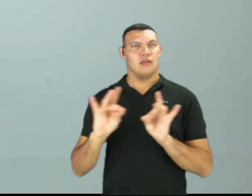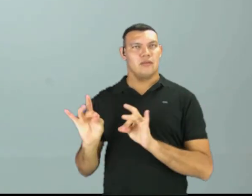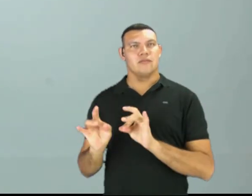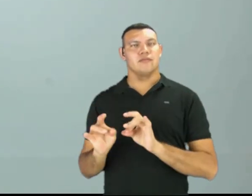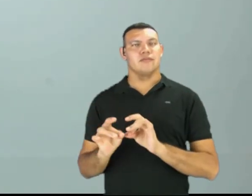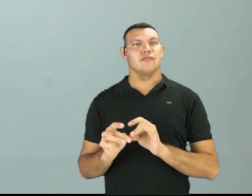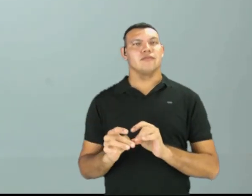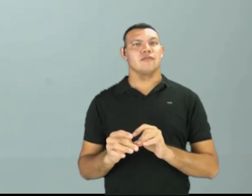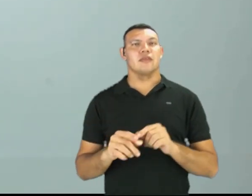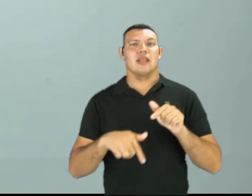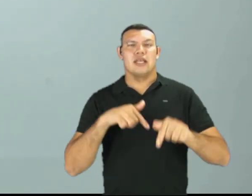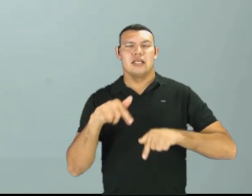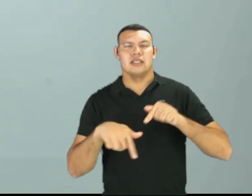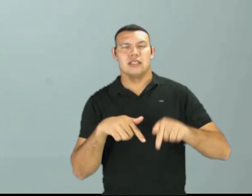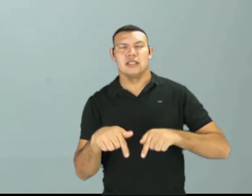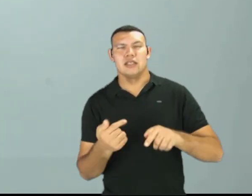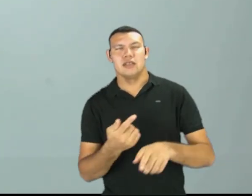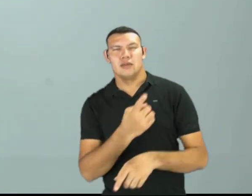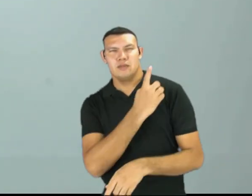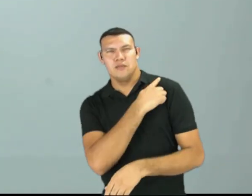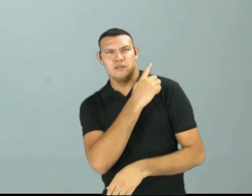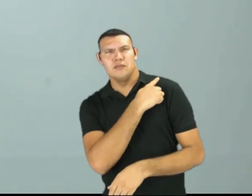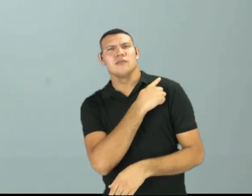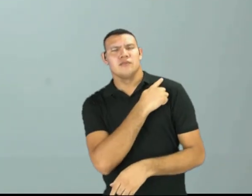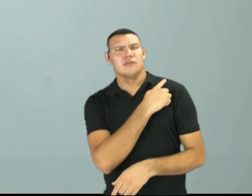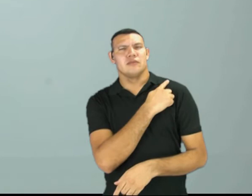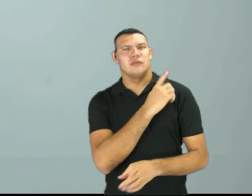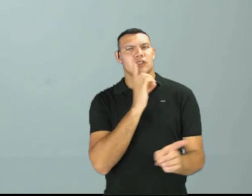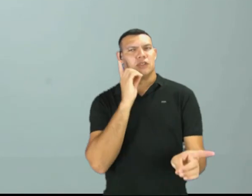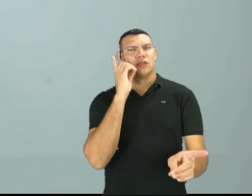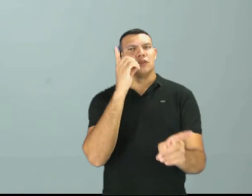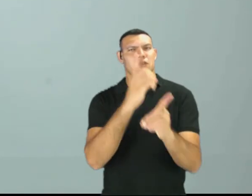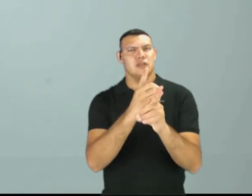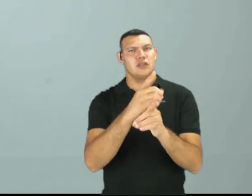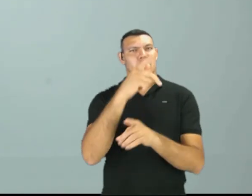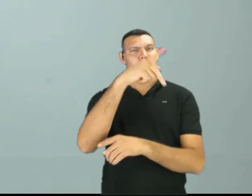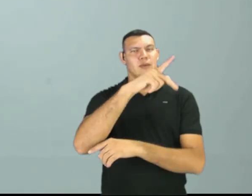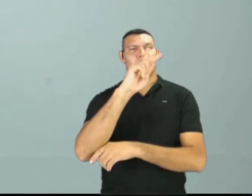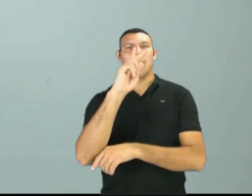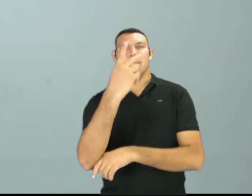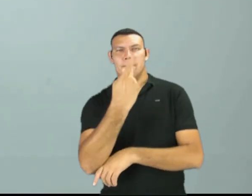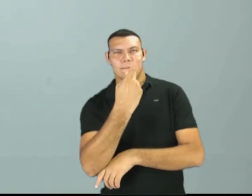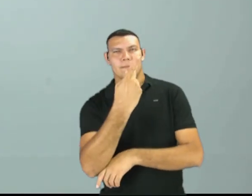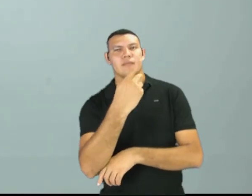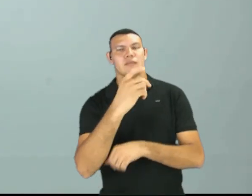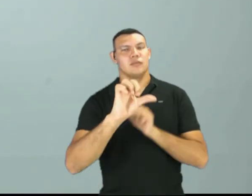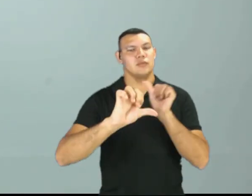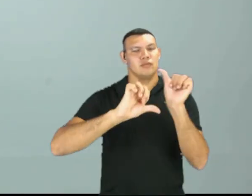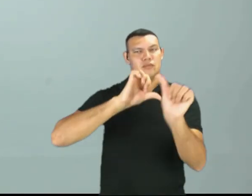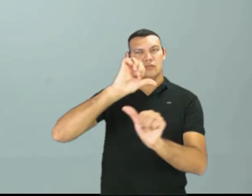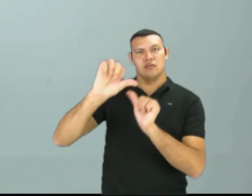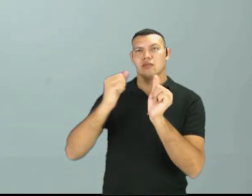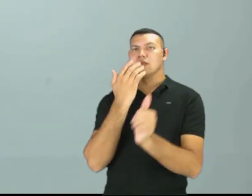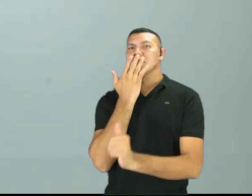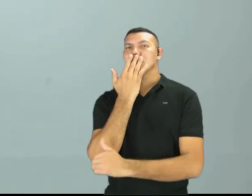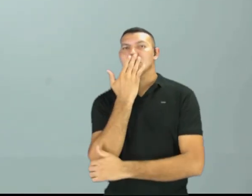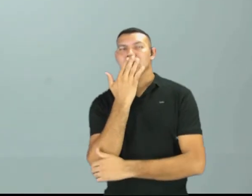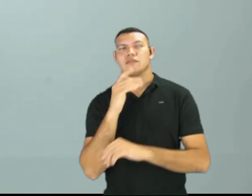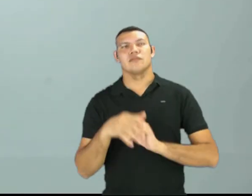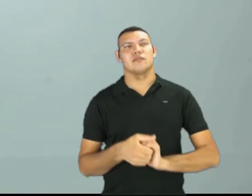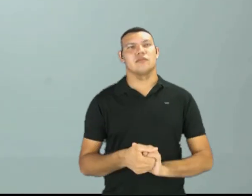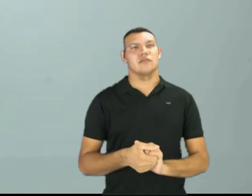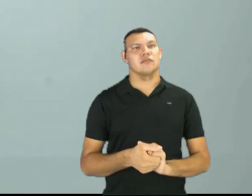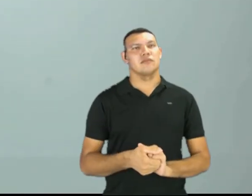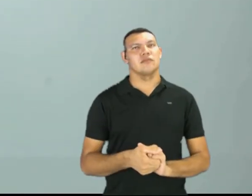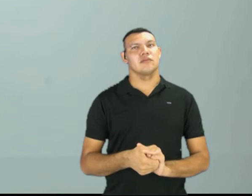do primeiro ano, vocês viram que a gente pode determinar o pH da substância através das mudanças de cores ou através